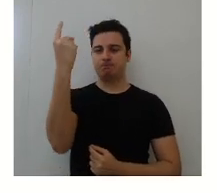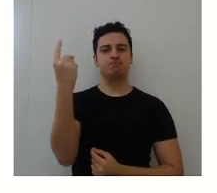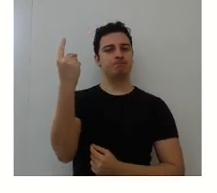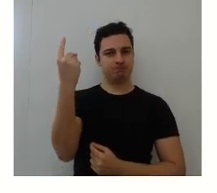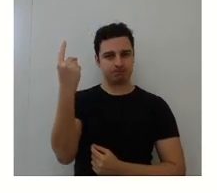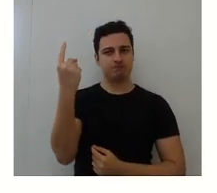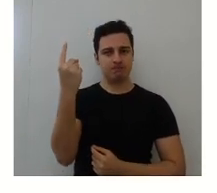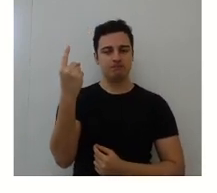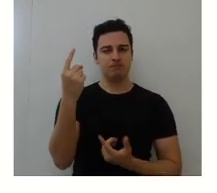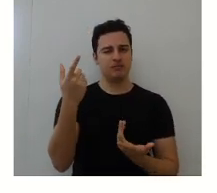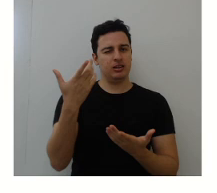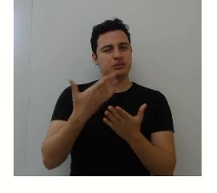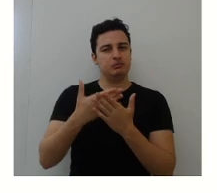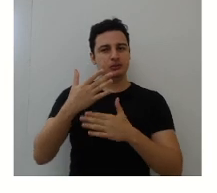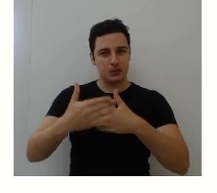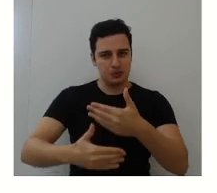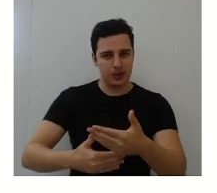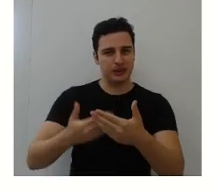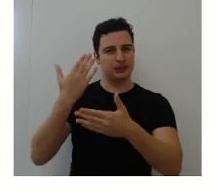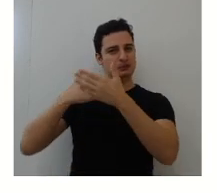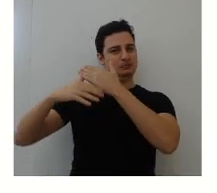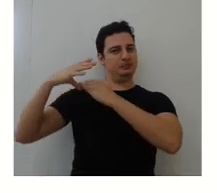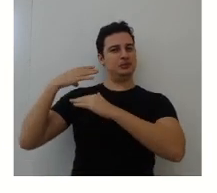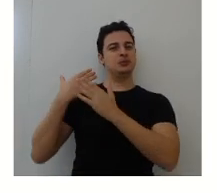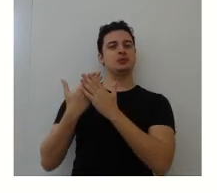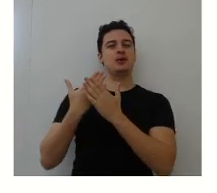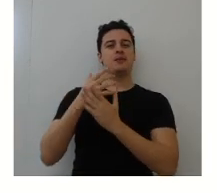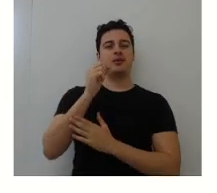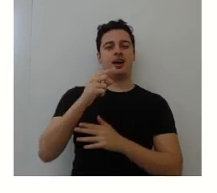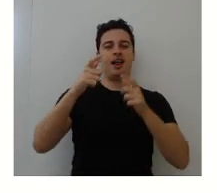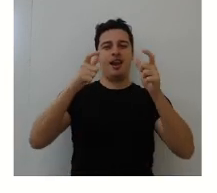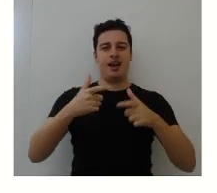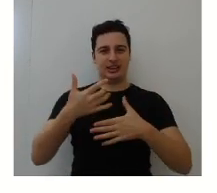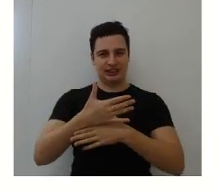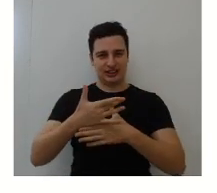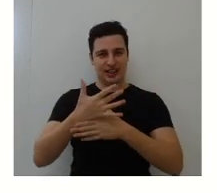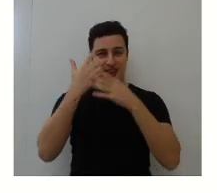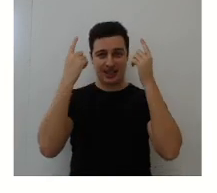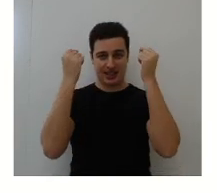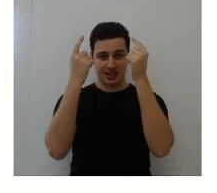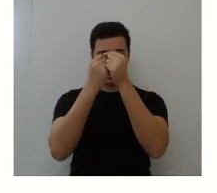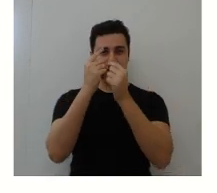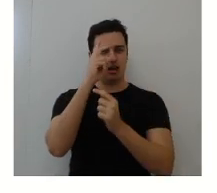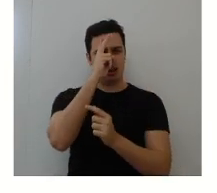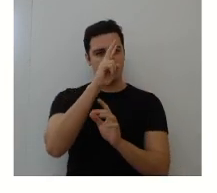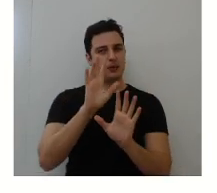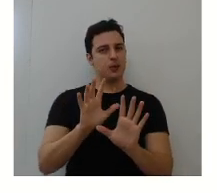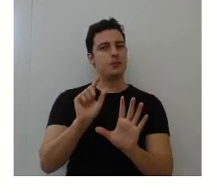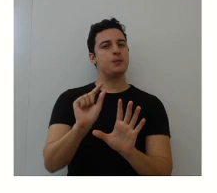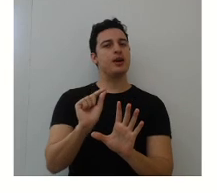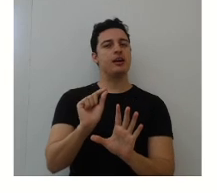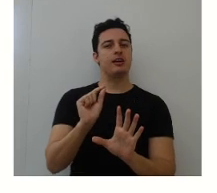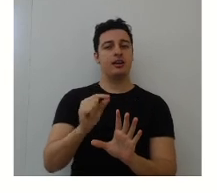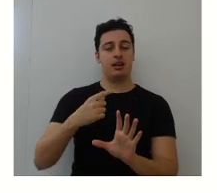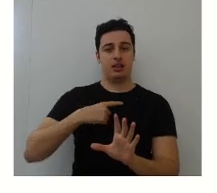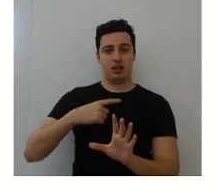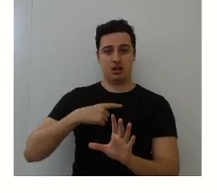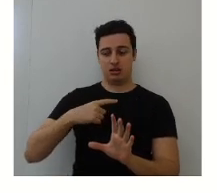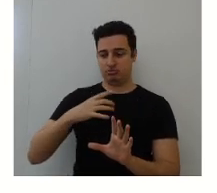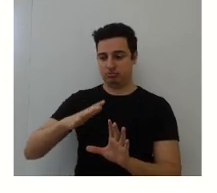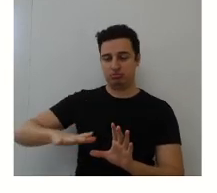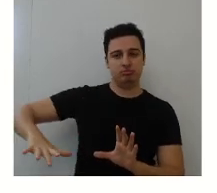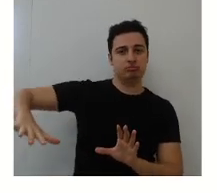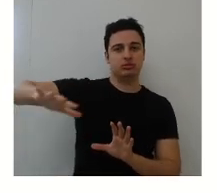uma revisão sobre a cidade de Atenas. Lembrando que a classe principal, chamada de Espaciatas